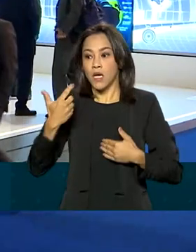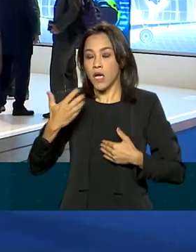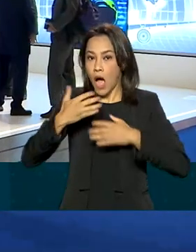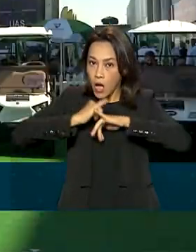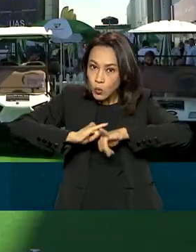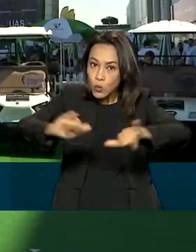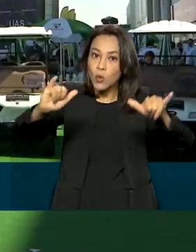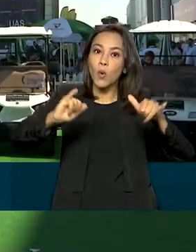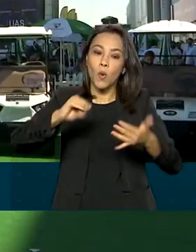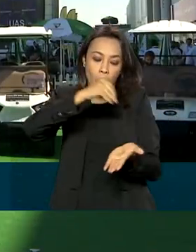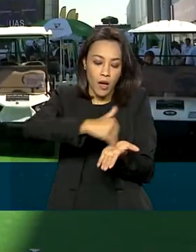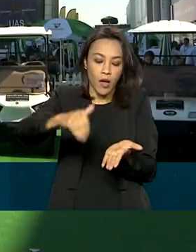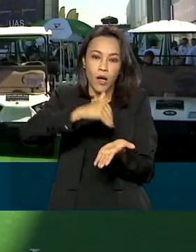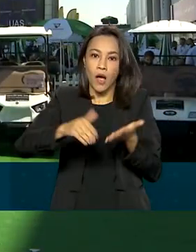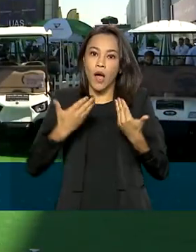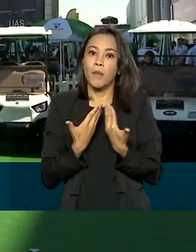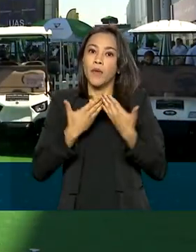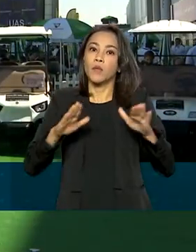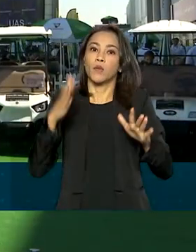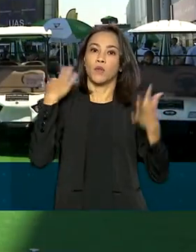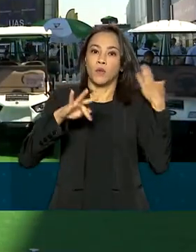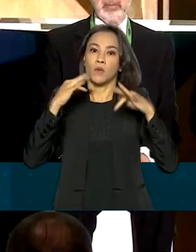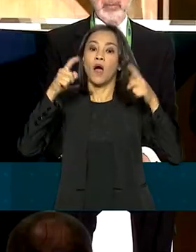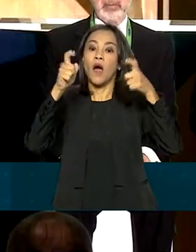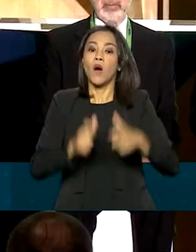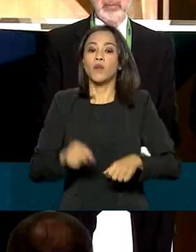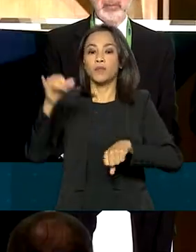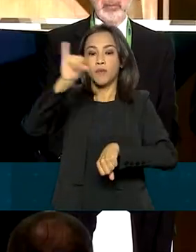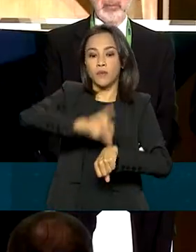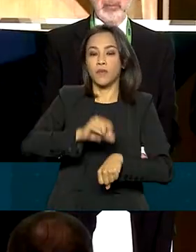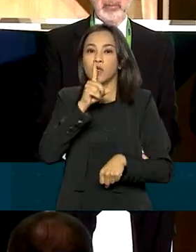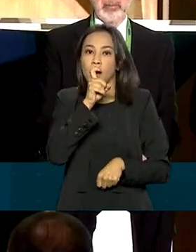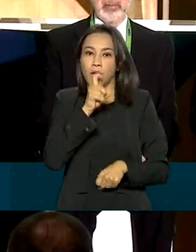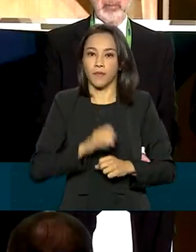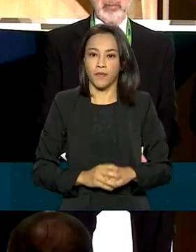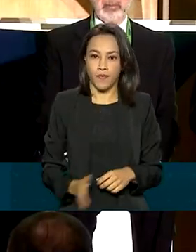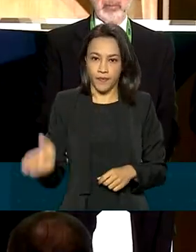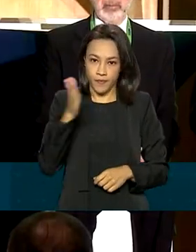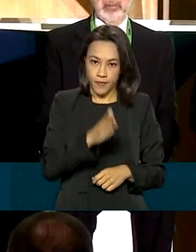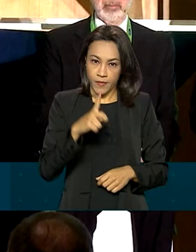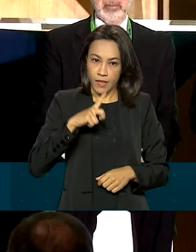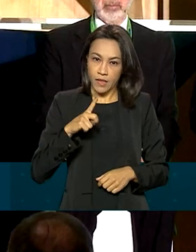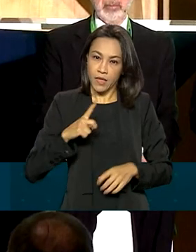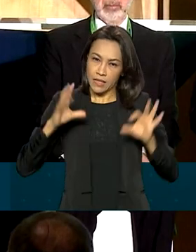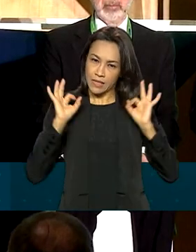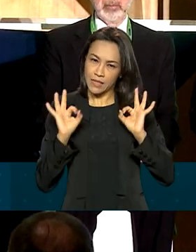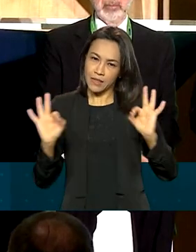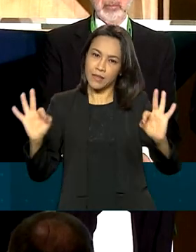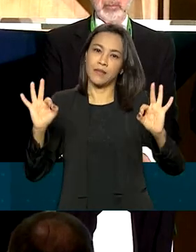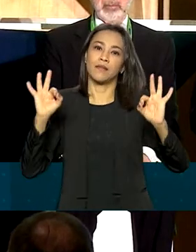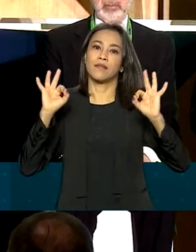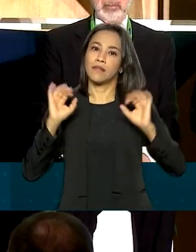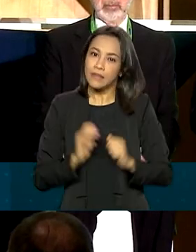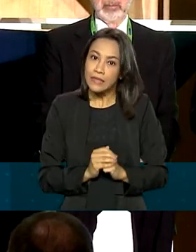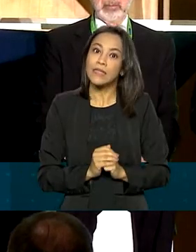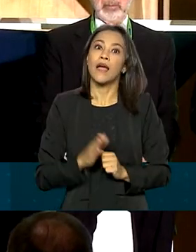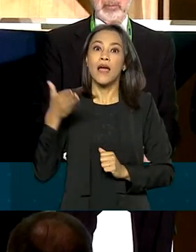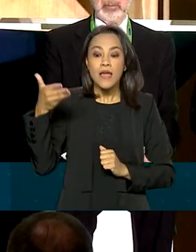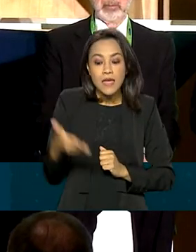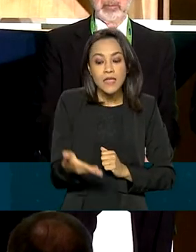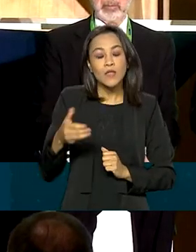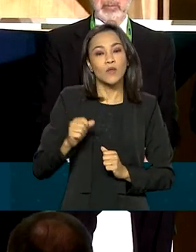de um escritório do turismo brasileiro em Dubai. Podem ter certeza. Essa nossa segunda